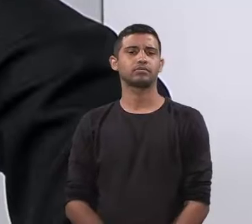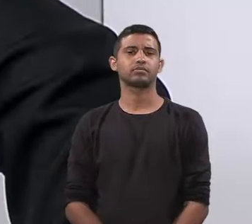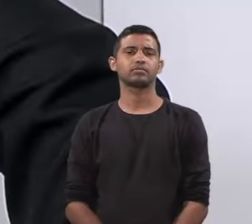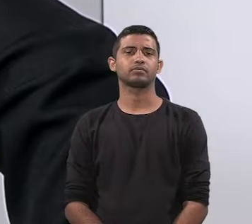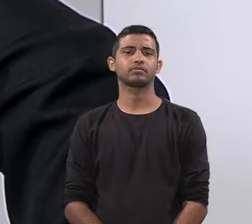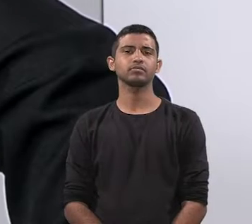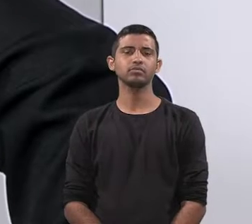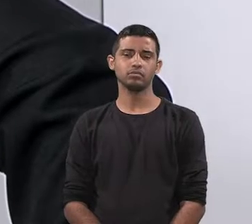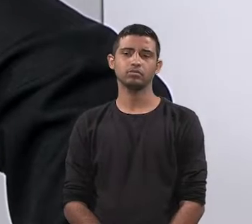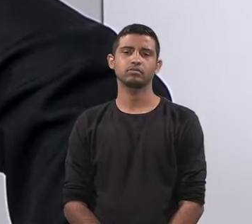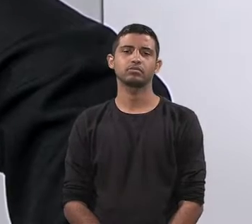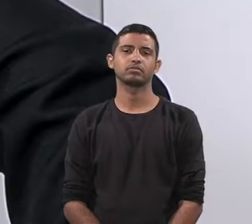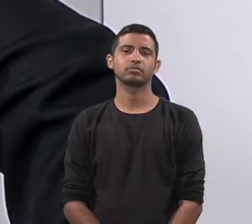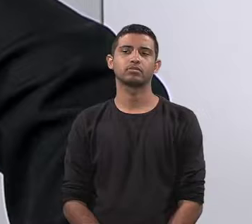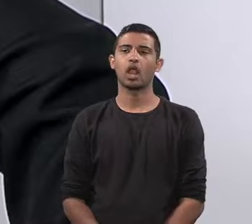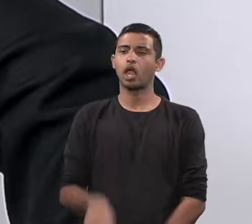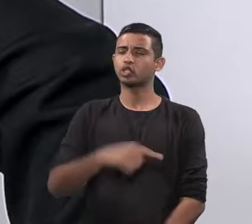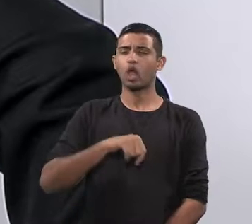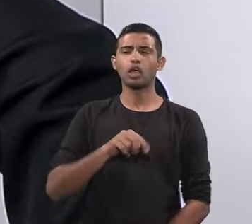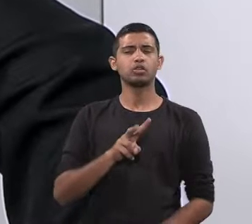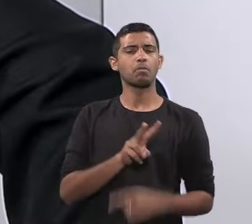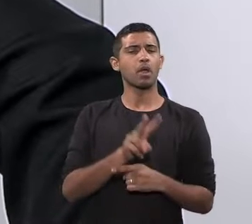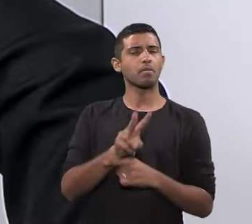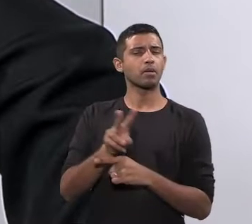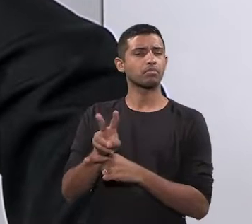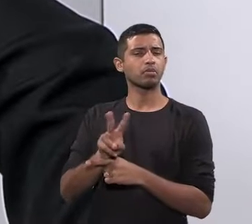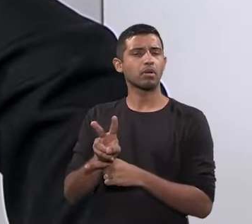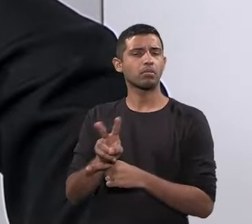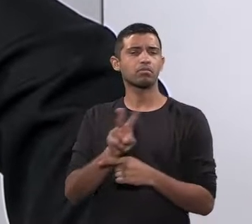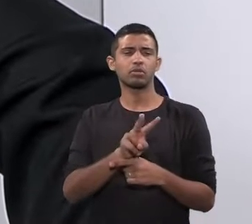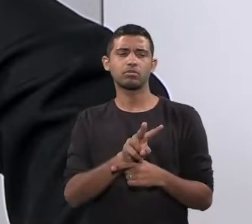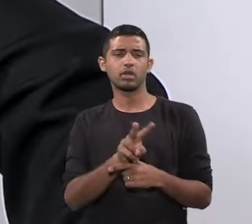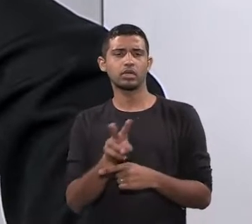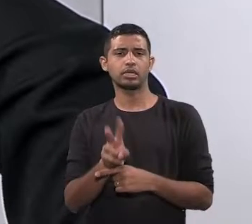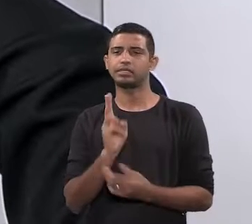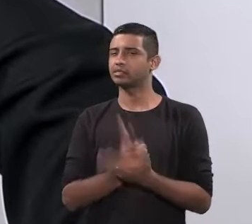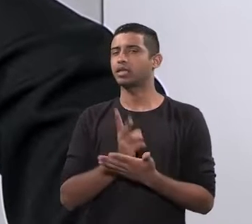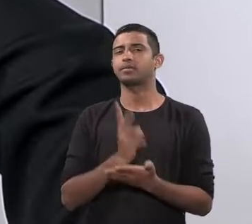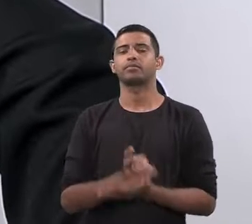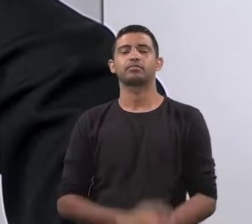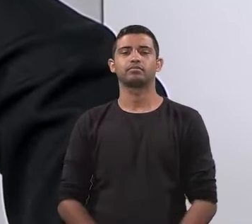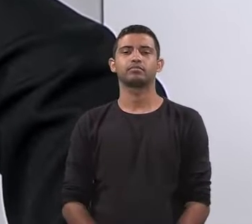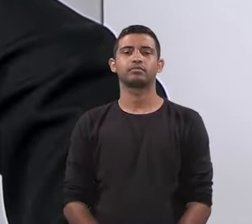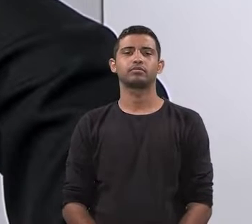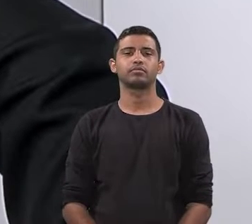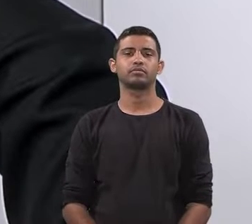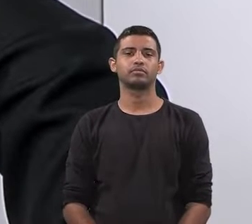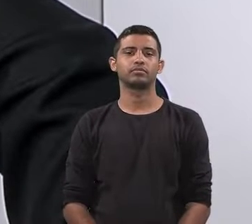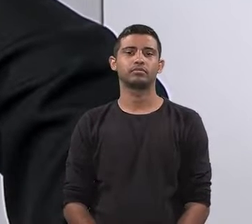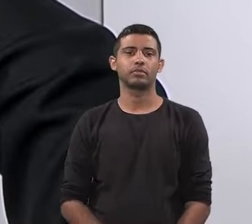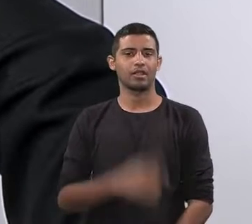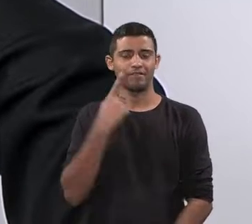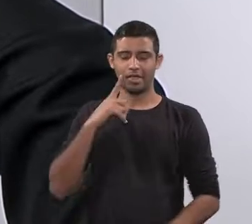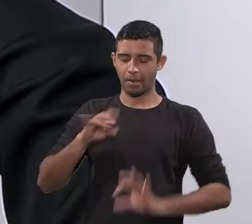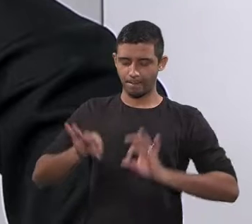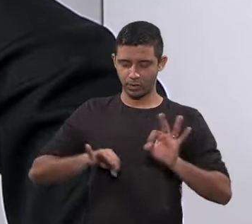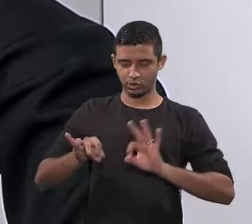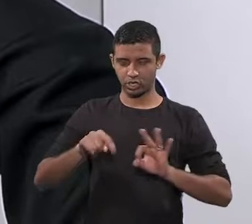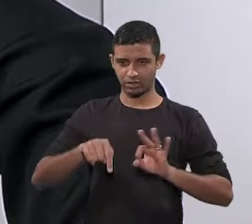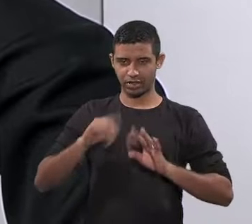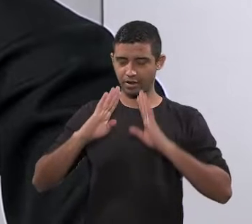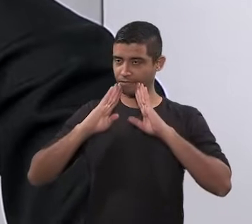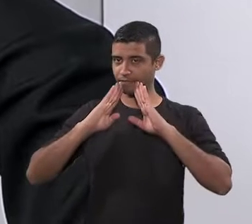Então, nós fazemos o monitoramento deles frequentemente. Como é um projeto com